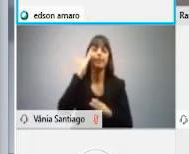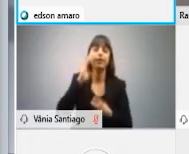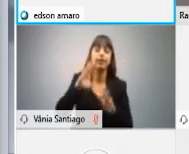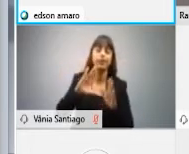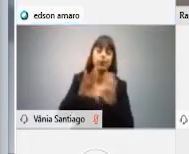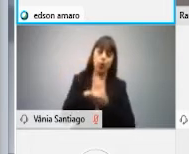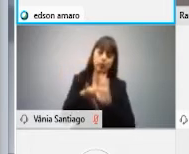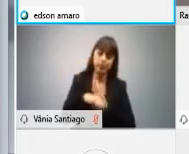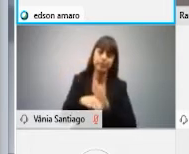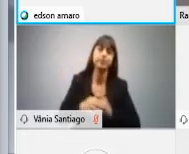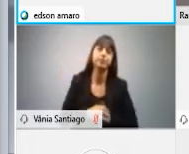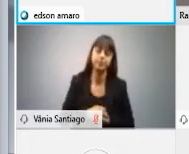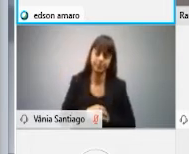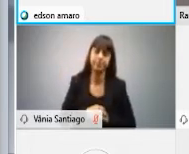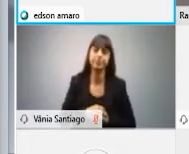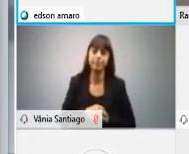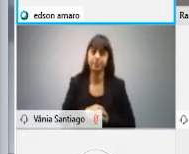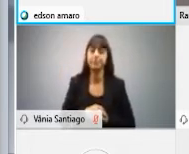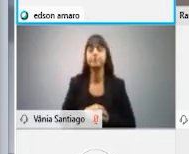aqui.